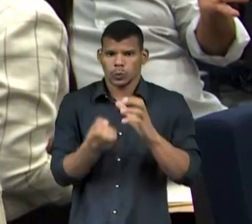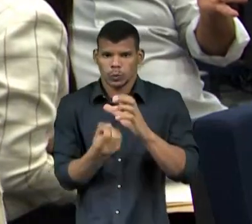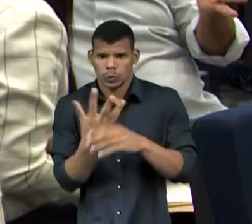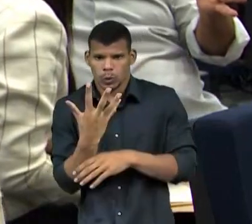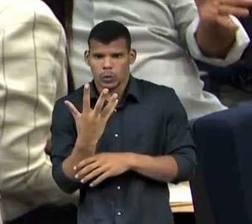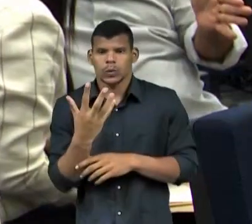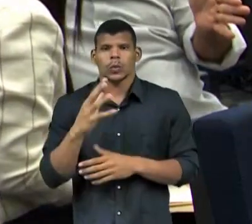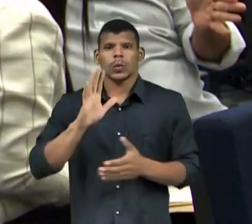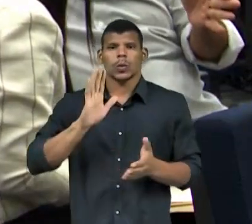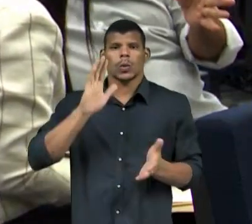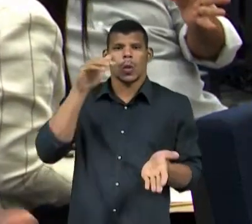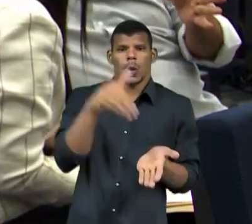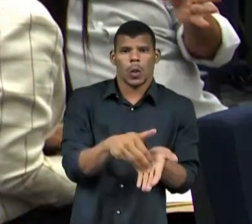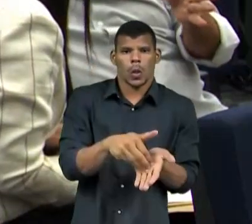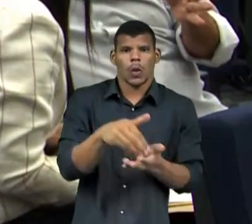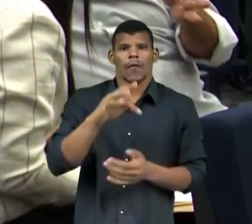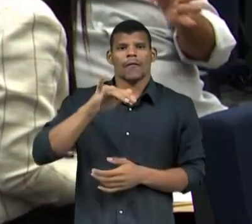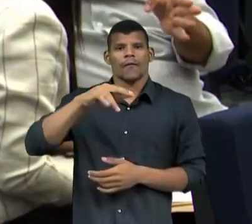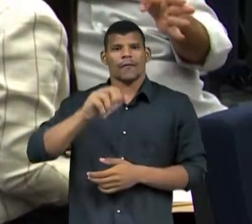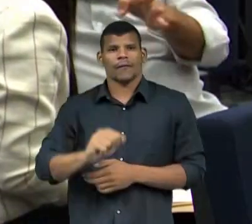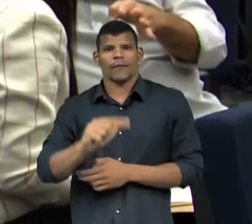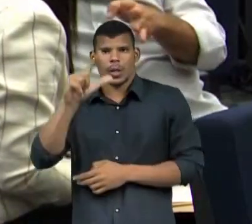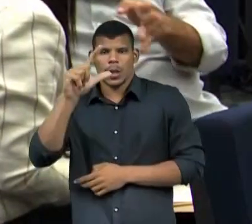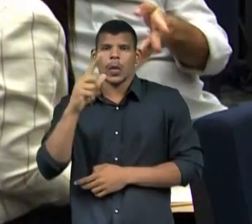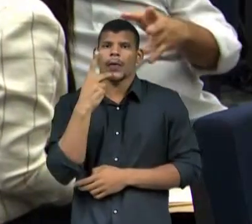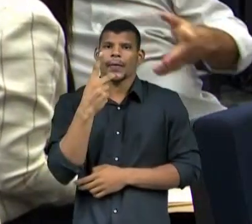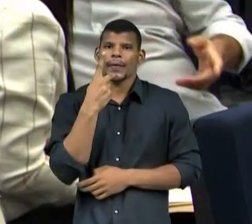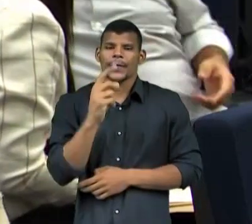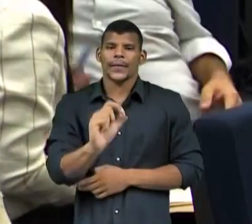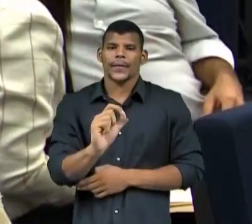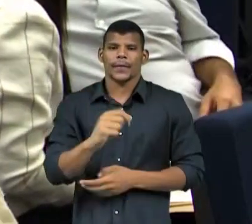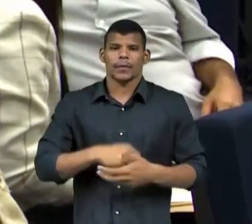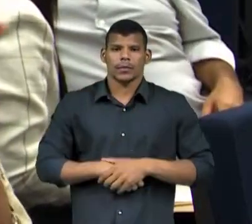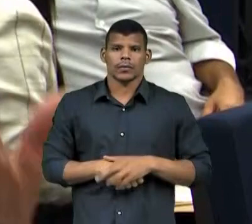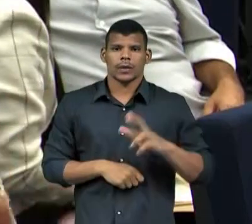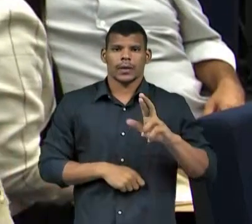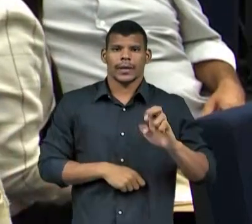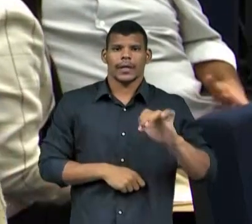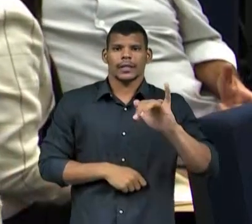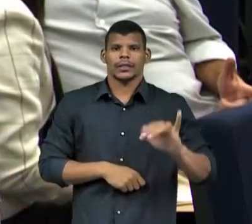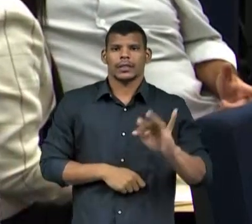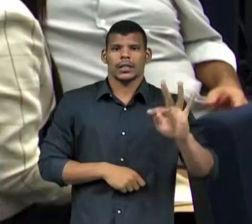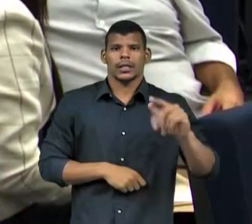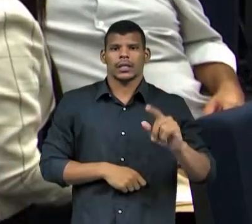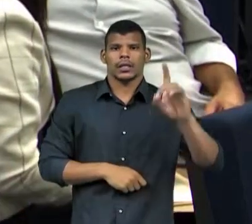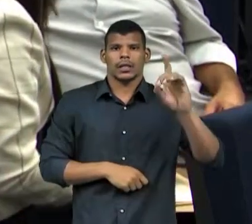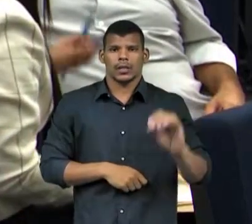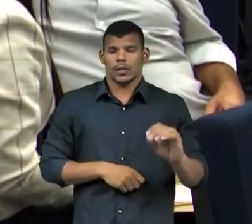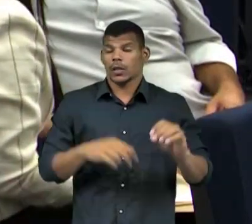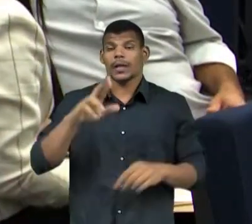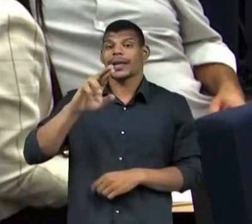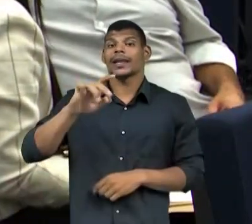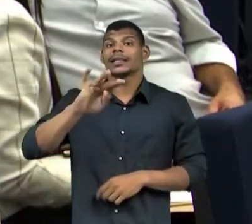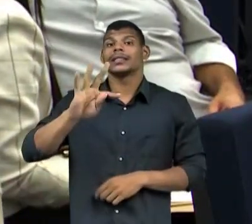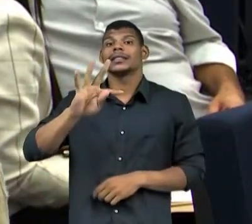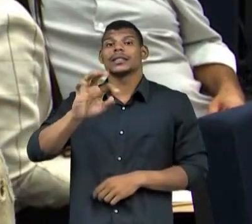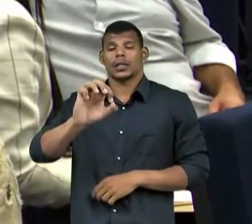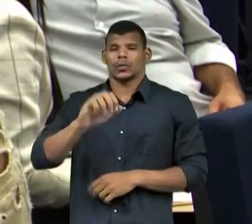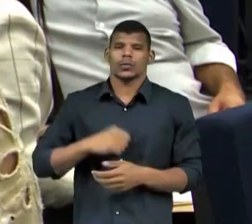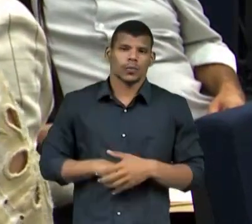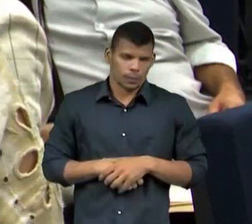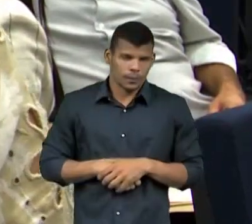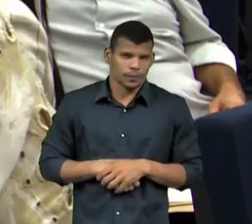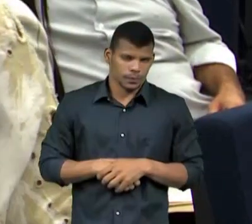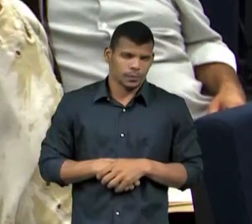a disposição final, que é o que nós chamamos de aterro de rejeito, né, que vai ser um próximo passo da nossa política. E o